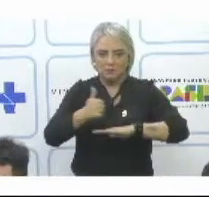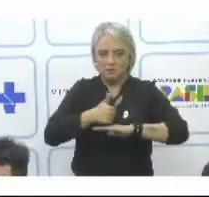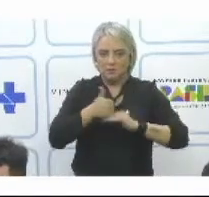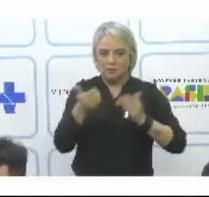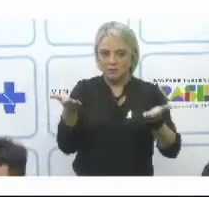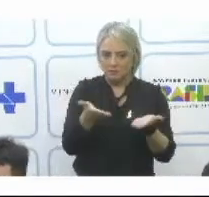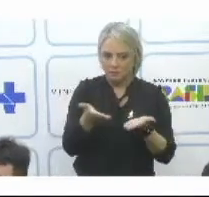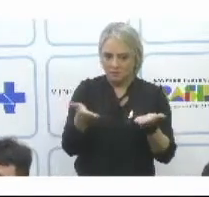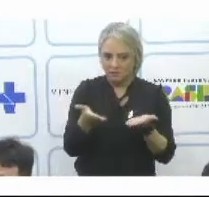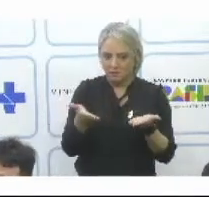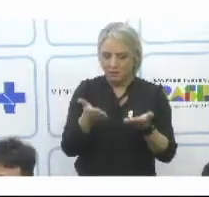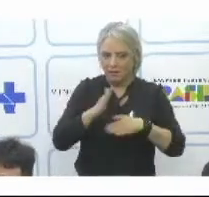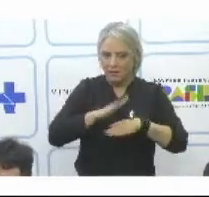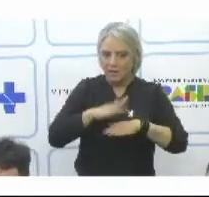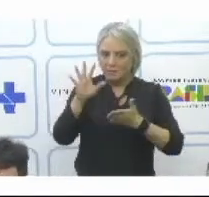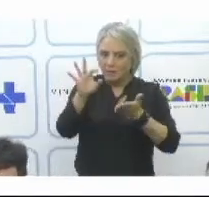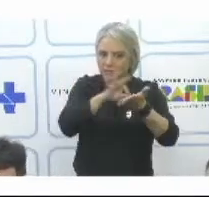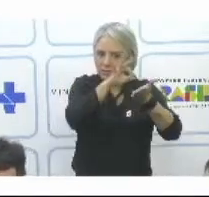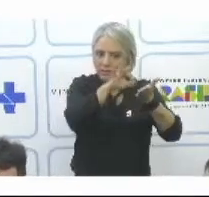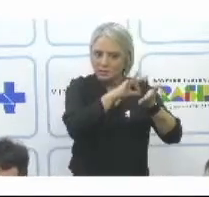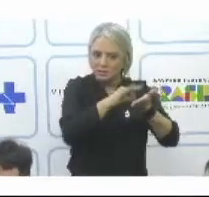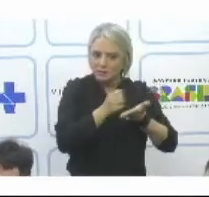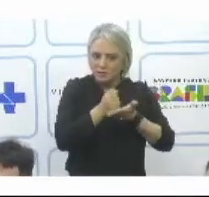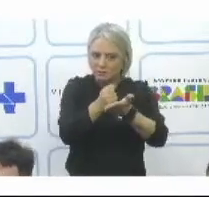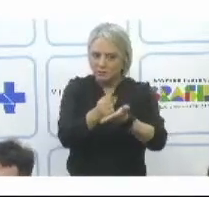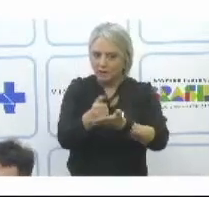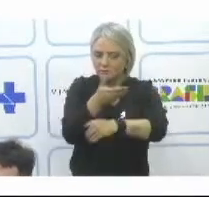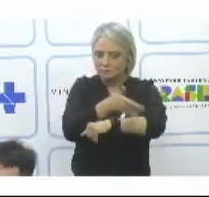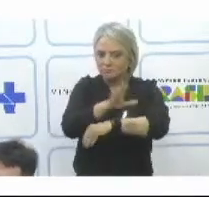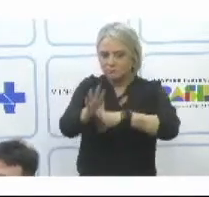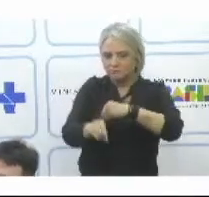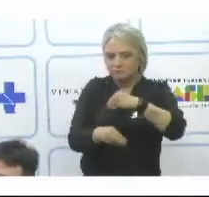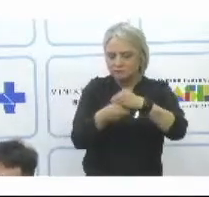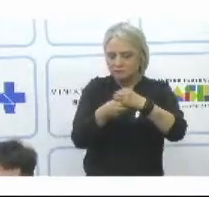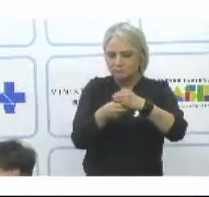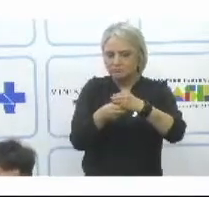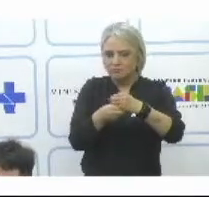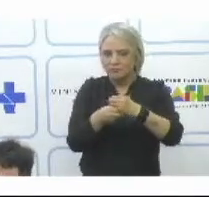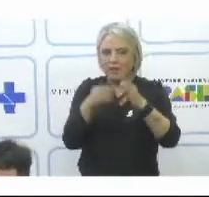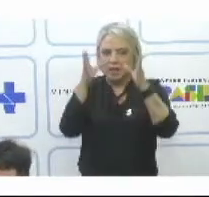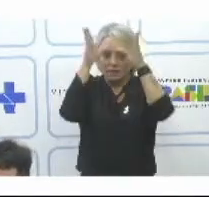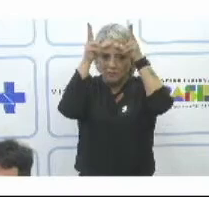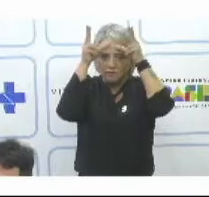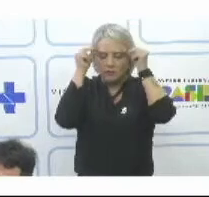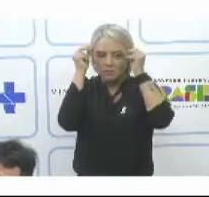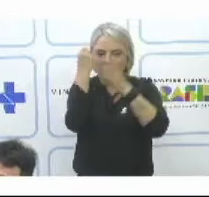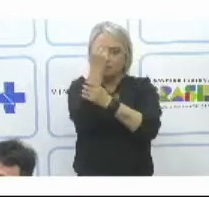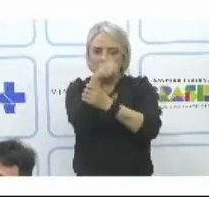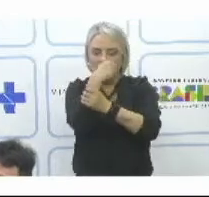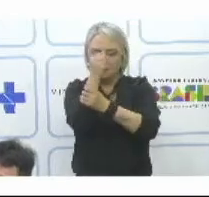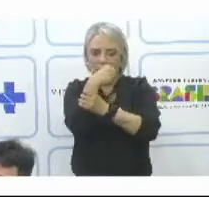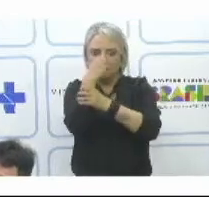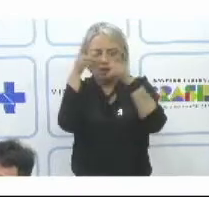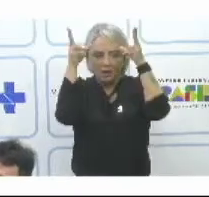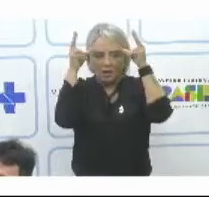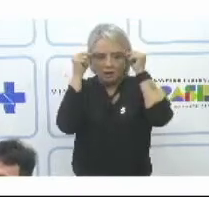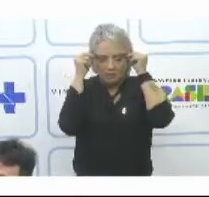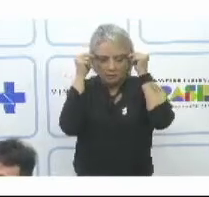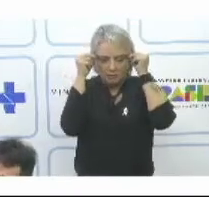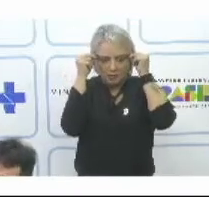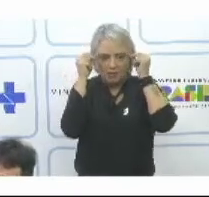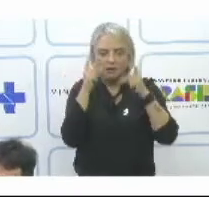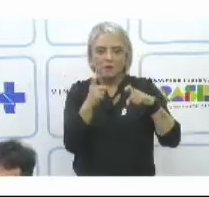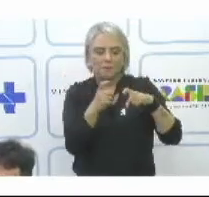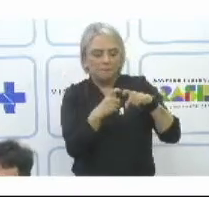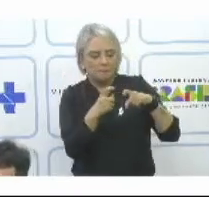hoje que mais tem registrado a oferta de práticas integrativas são o enfermeiro ou fisioterapeuta, enfermeiro, médico,